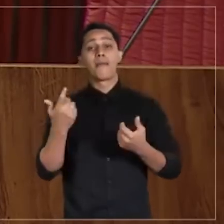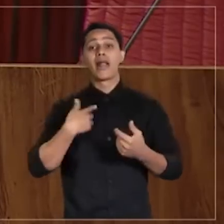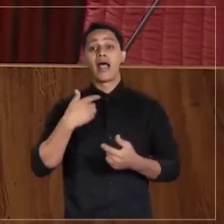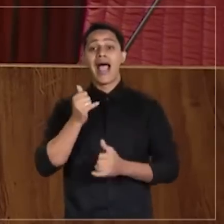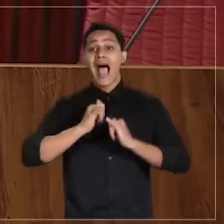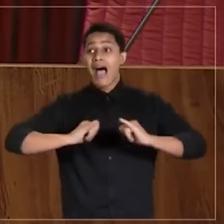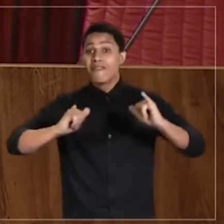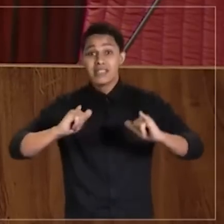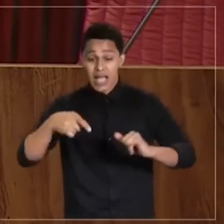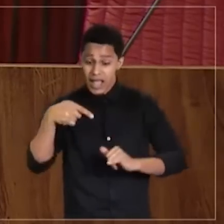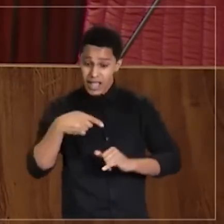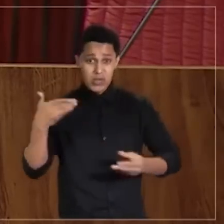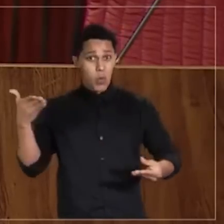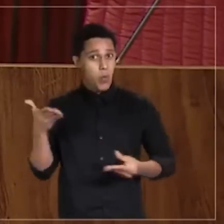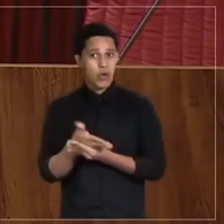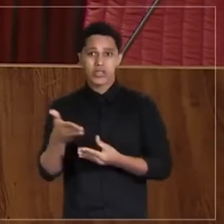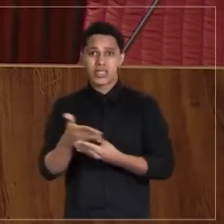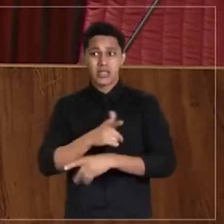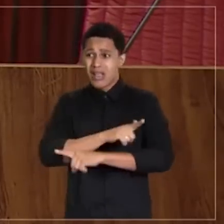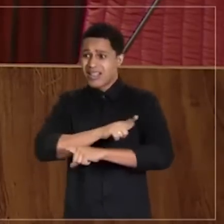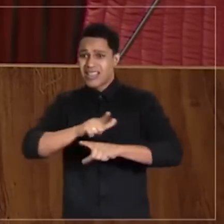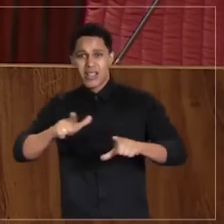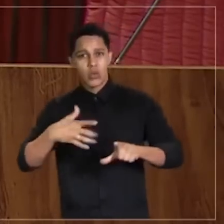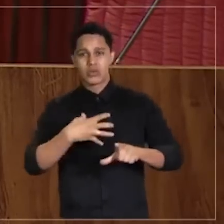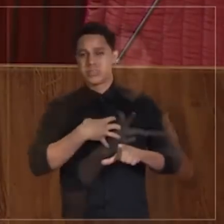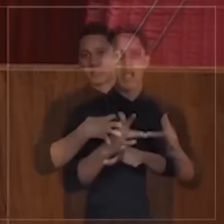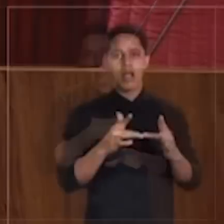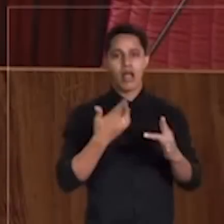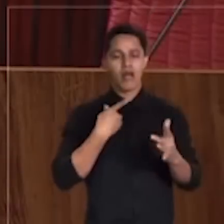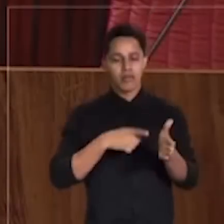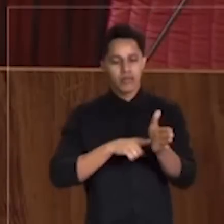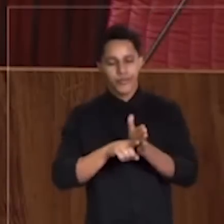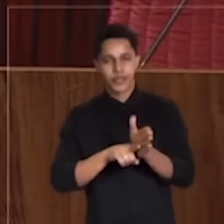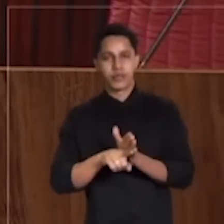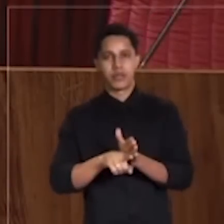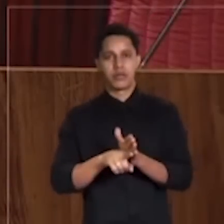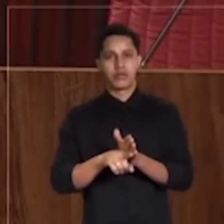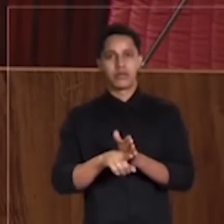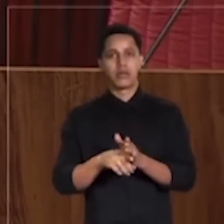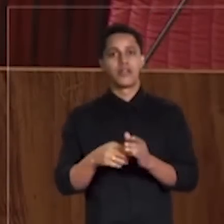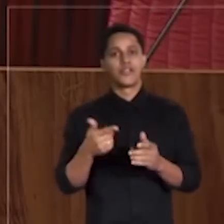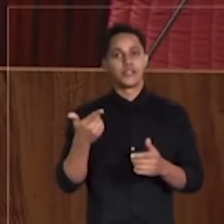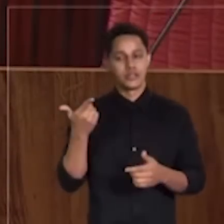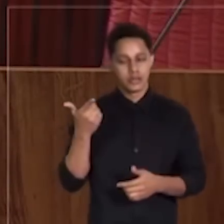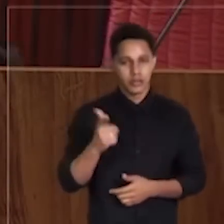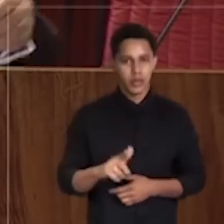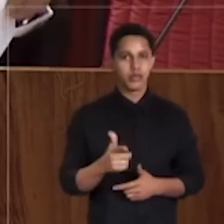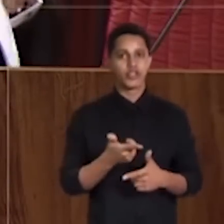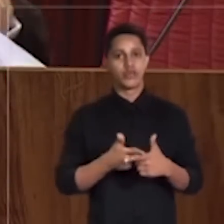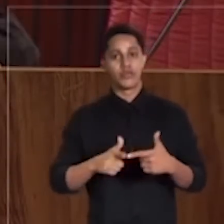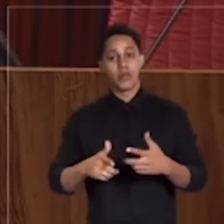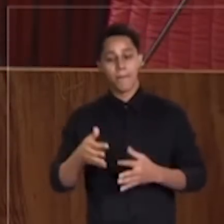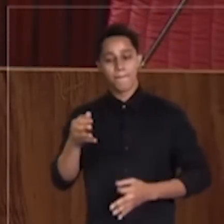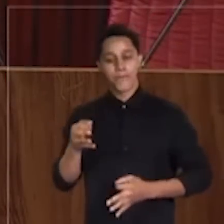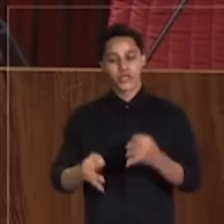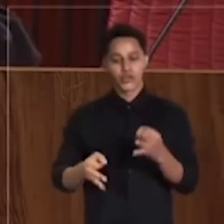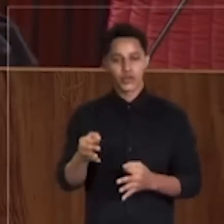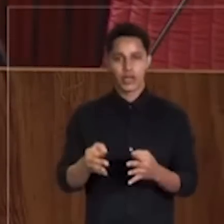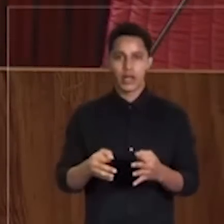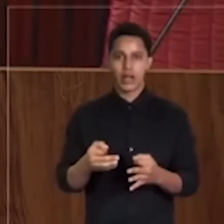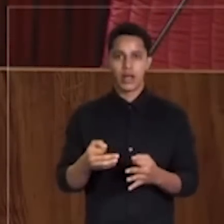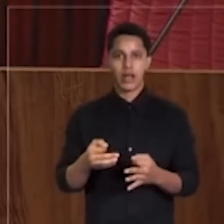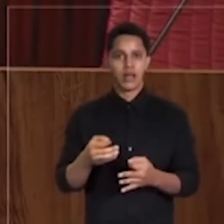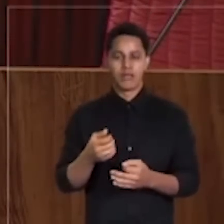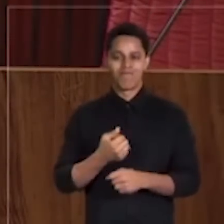é, sob nenhuma hipótese, o sistema eletrônico de votação. Finalmente, divirjo de Sua Excelência para julgar improcedente